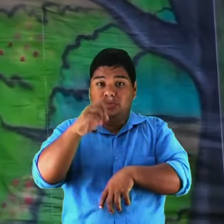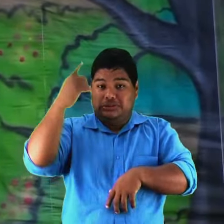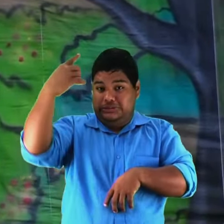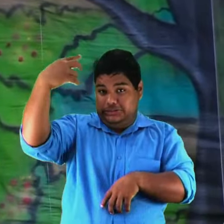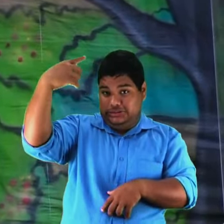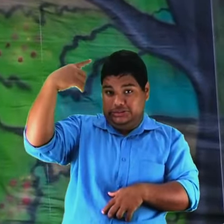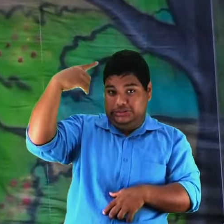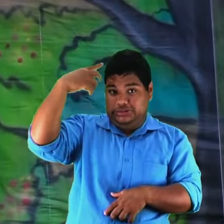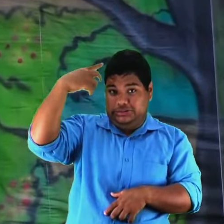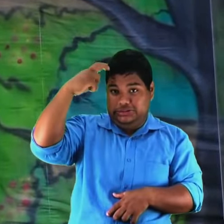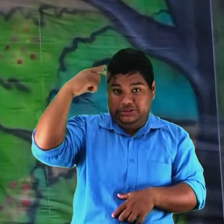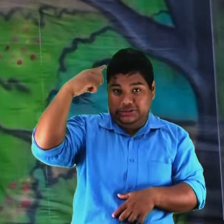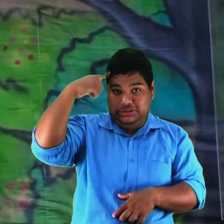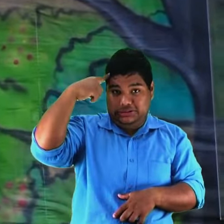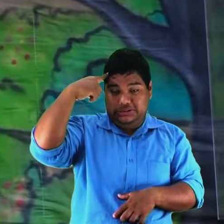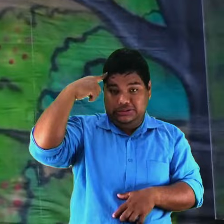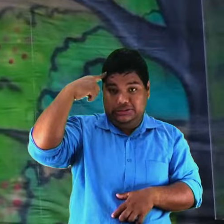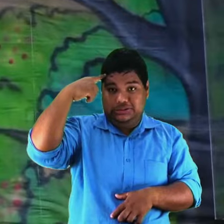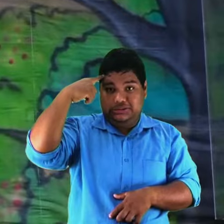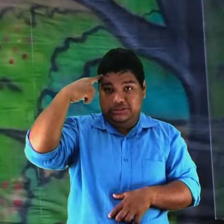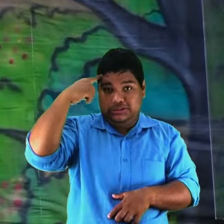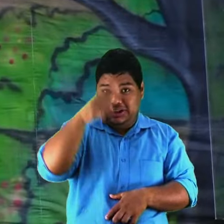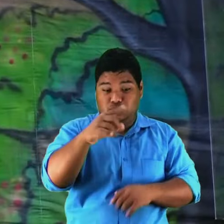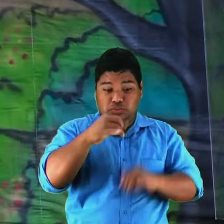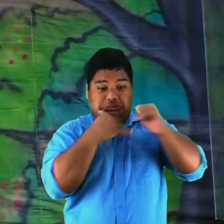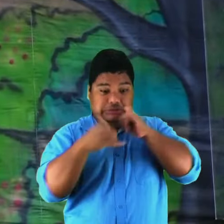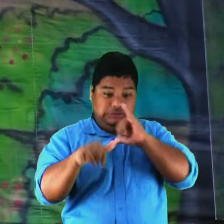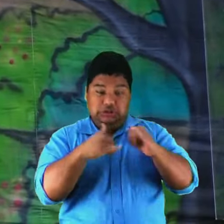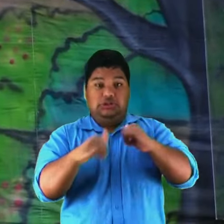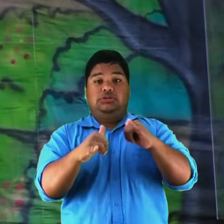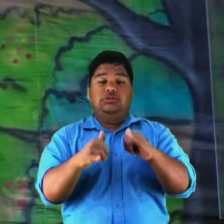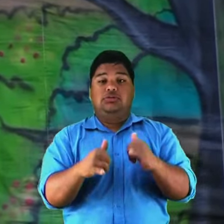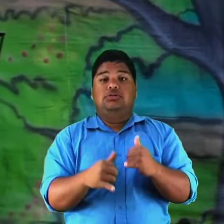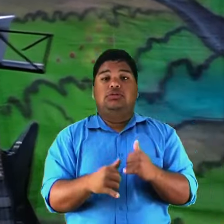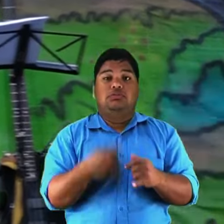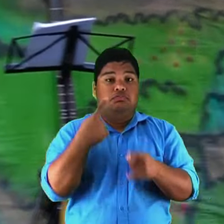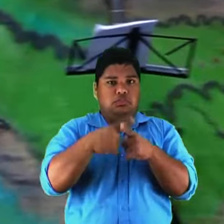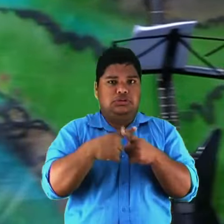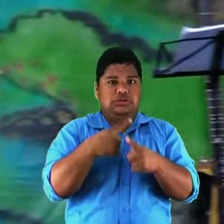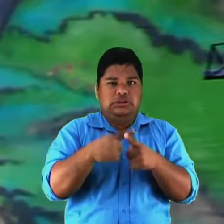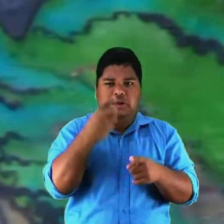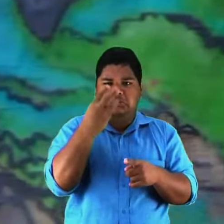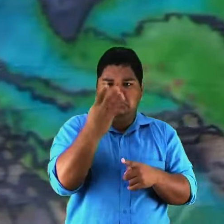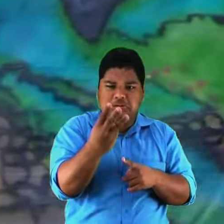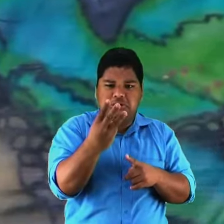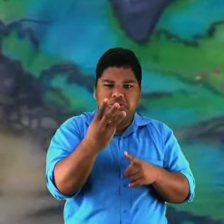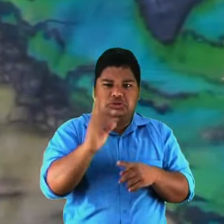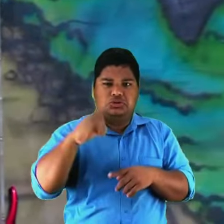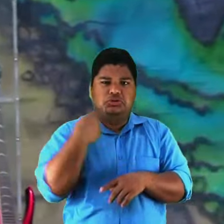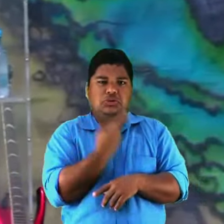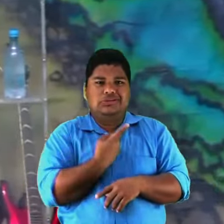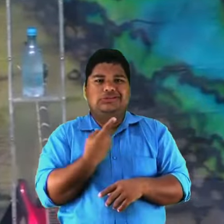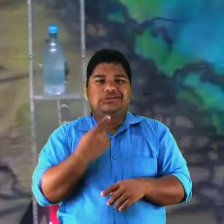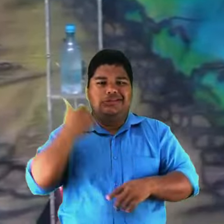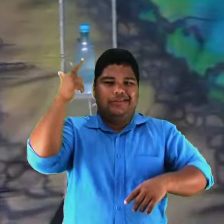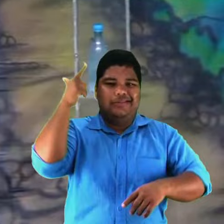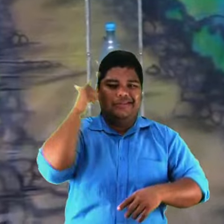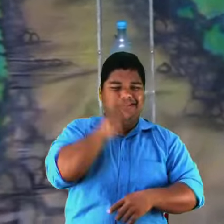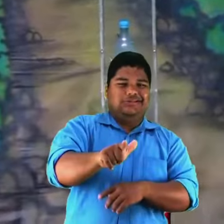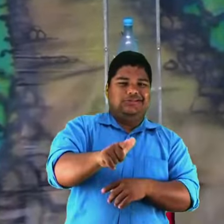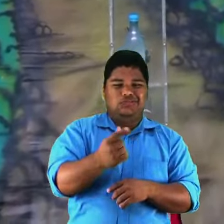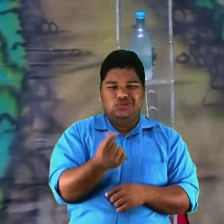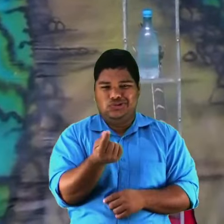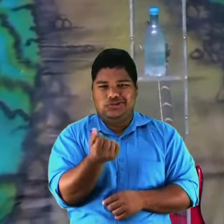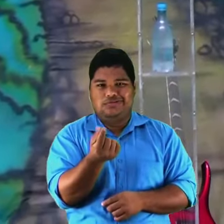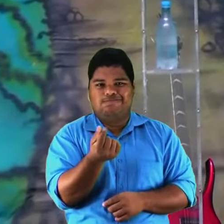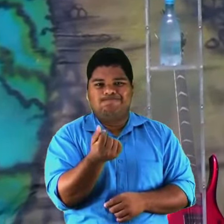inteligência, a sua energia, porque com essas três coisas que nós ganhamos dinheiro.